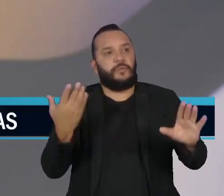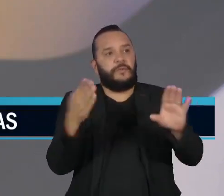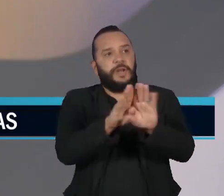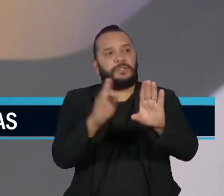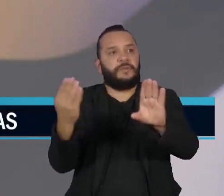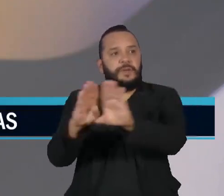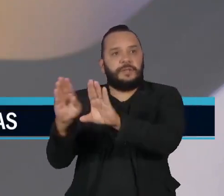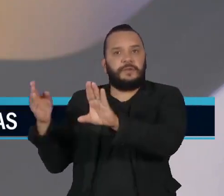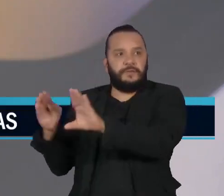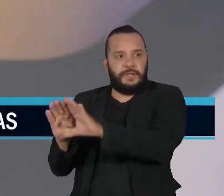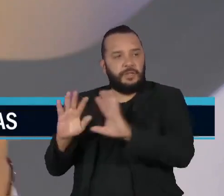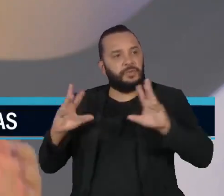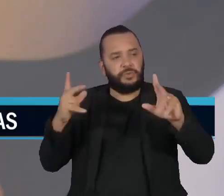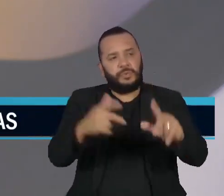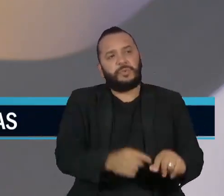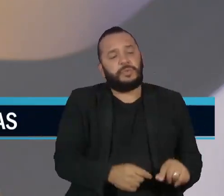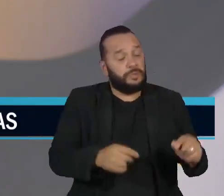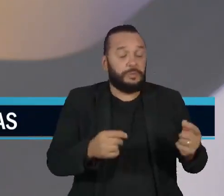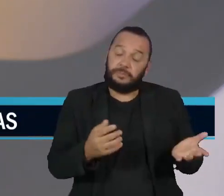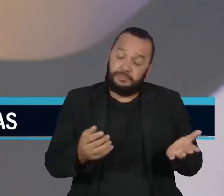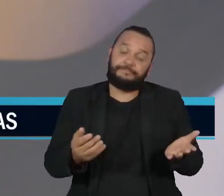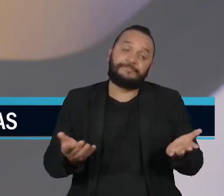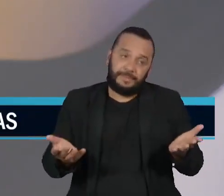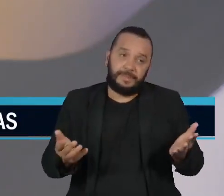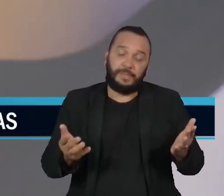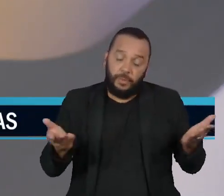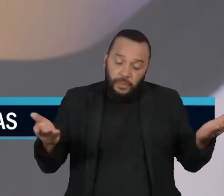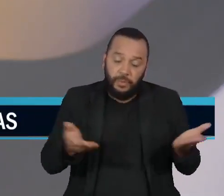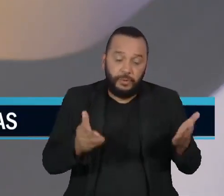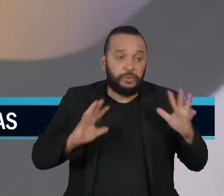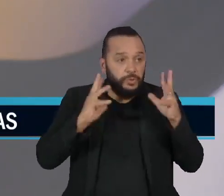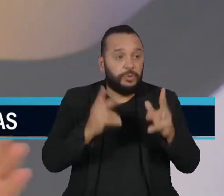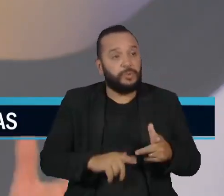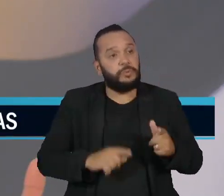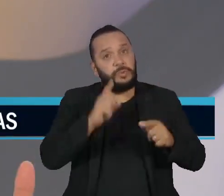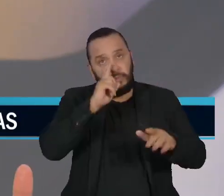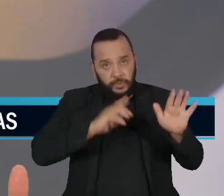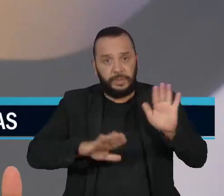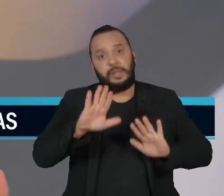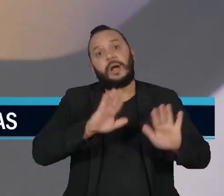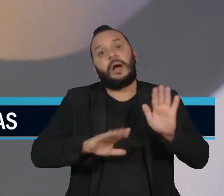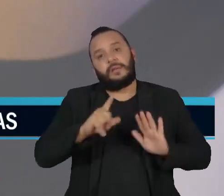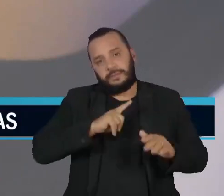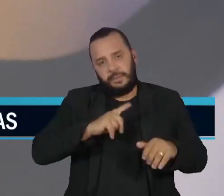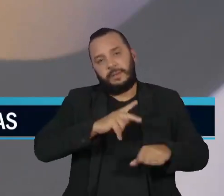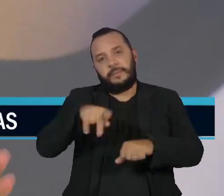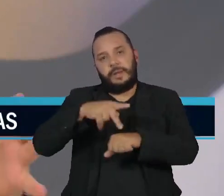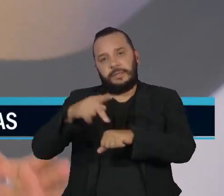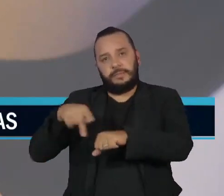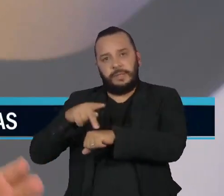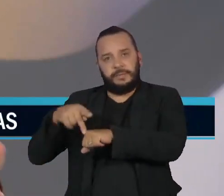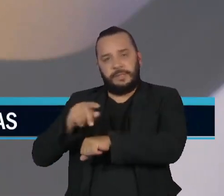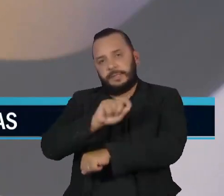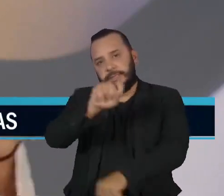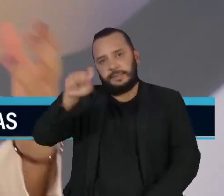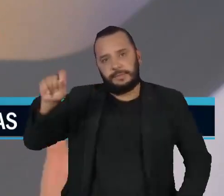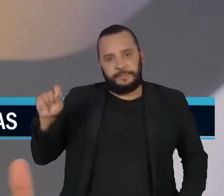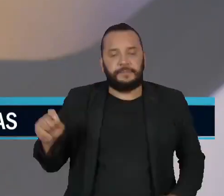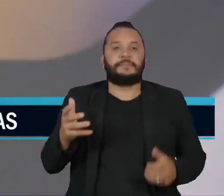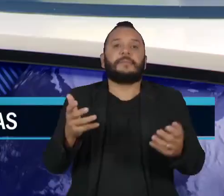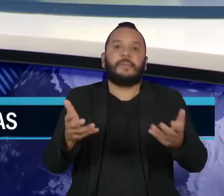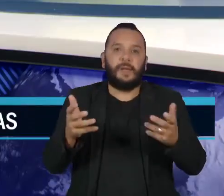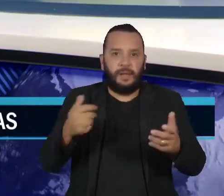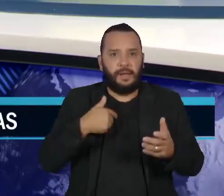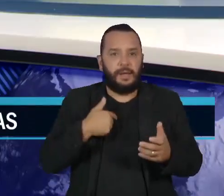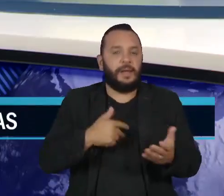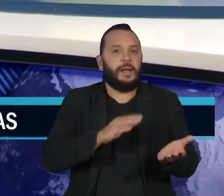está alinhado com essa preocupação, com essa cautela dos consumidores em todos esses países em se manter em ordem